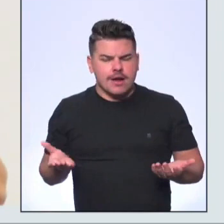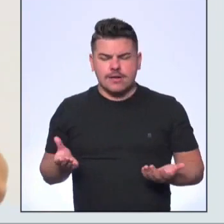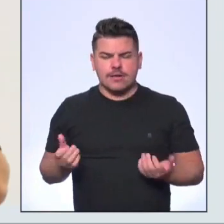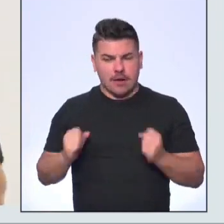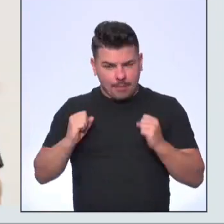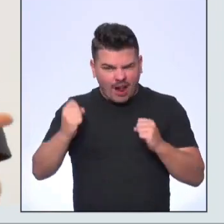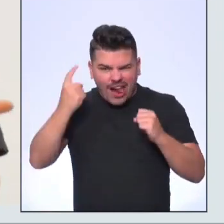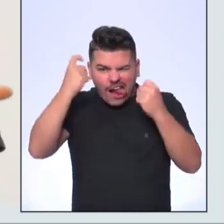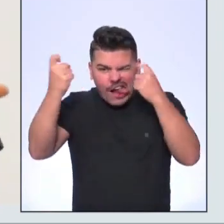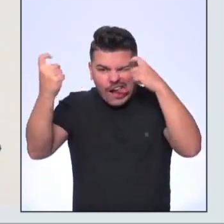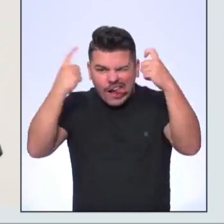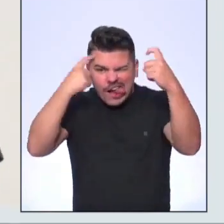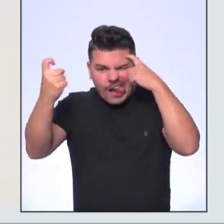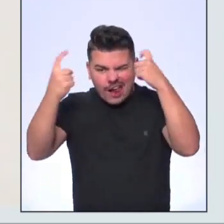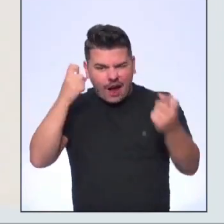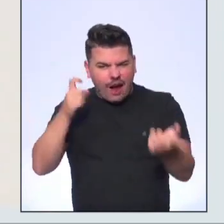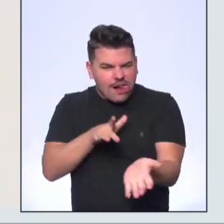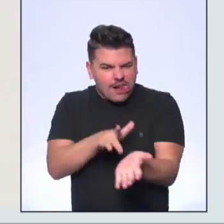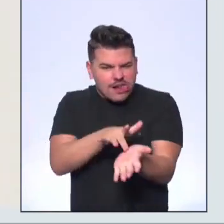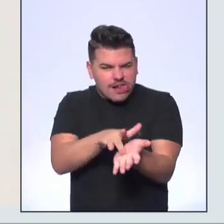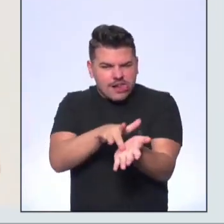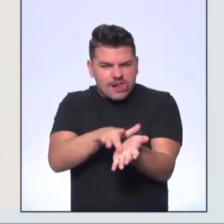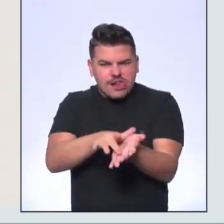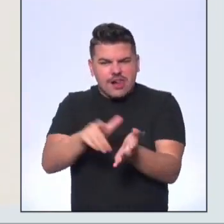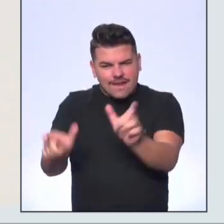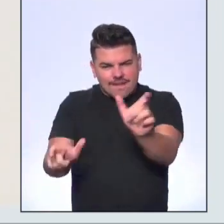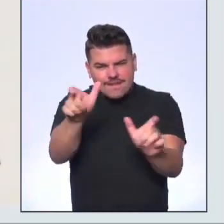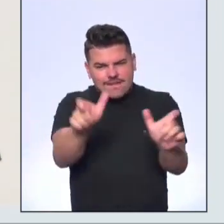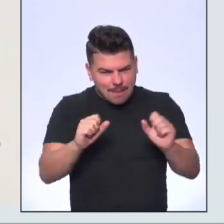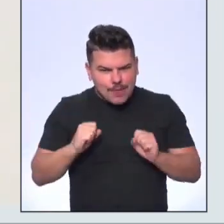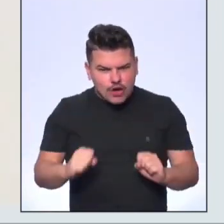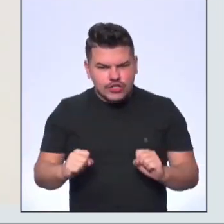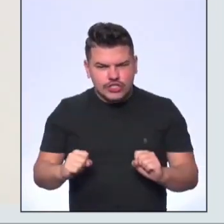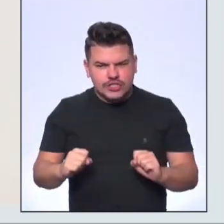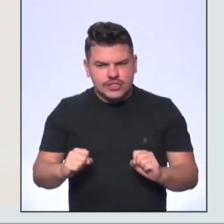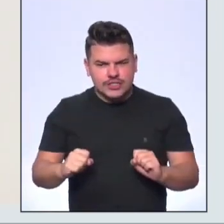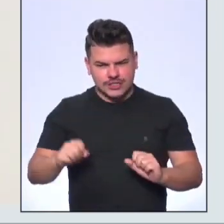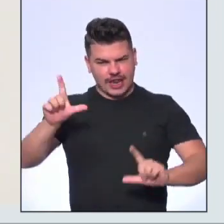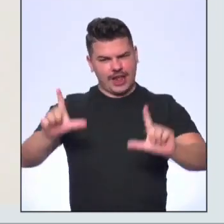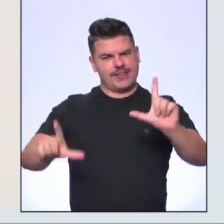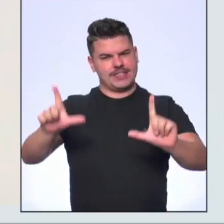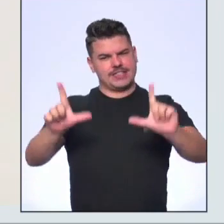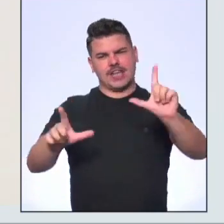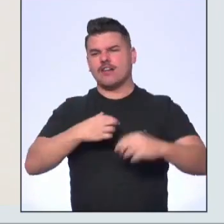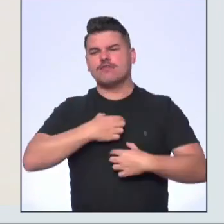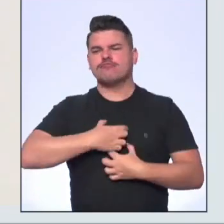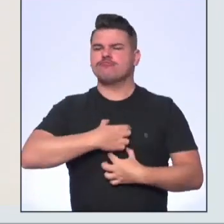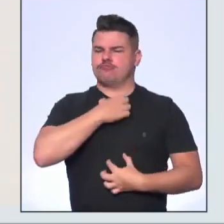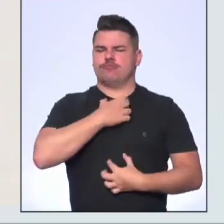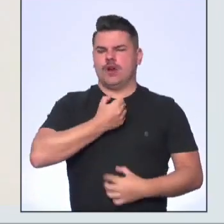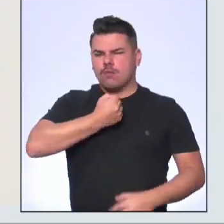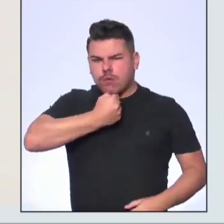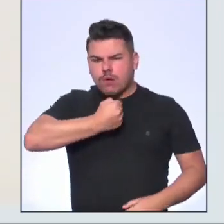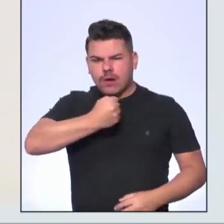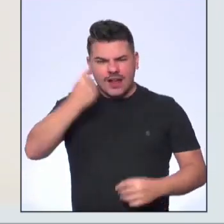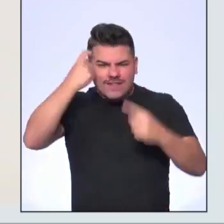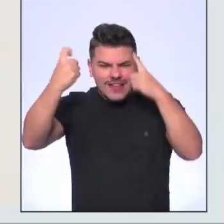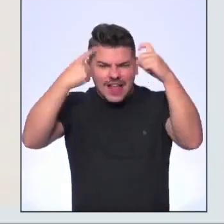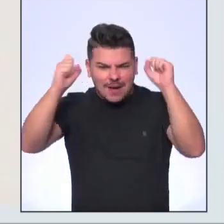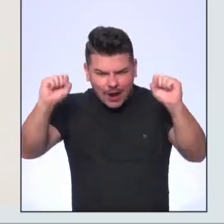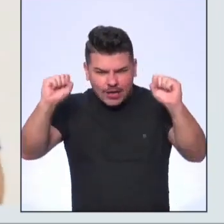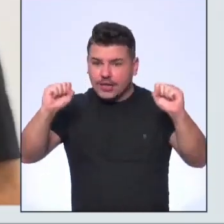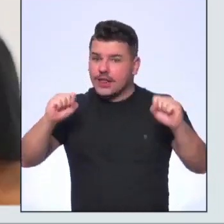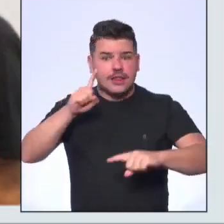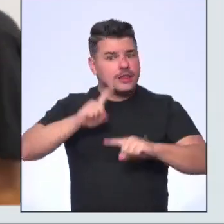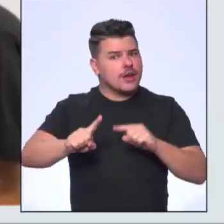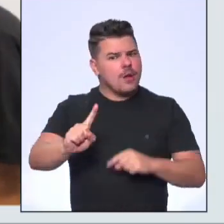pode inventar isso, ele pode inventar um nome, ele pode inventar uma quantidade de mortos, de vítimas. Não pode, gente.